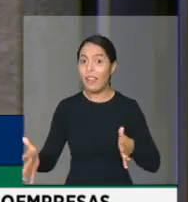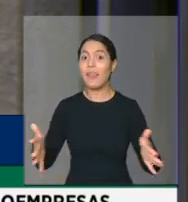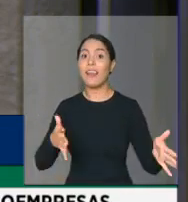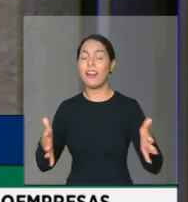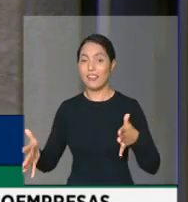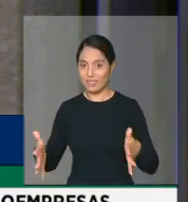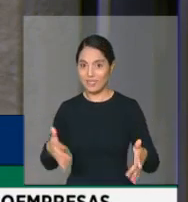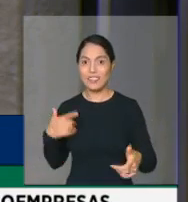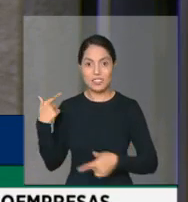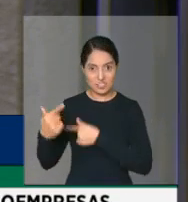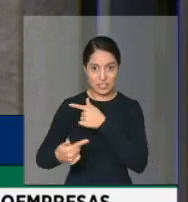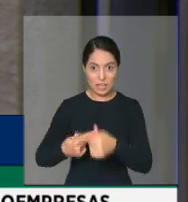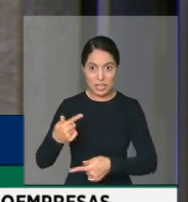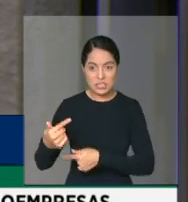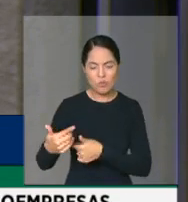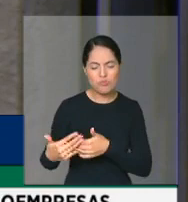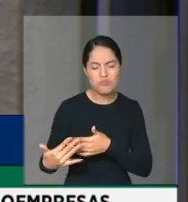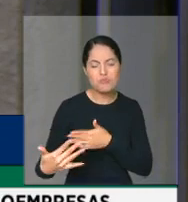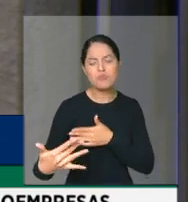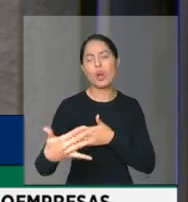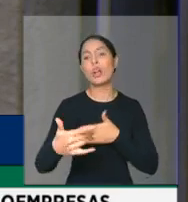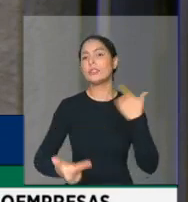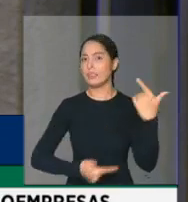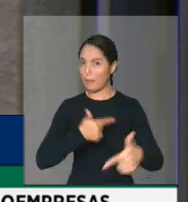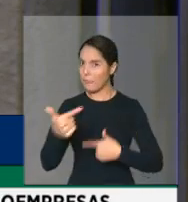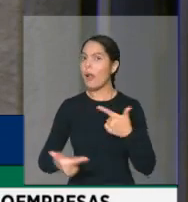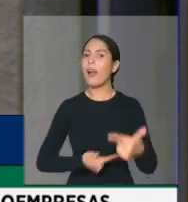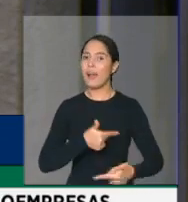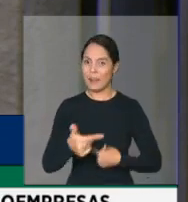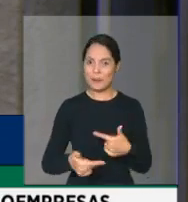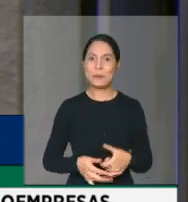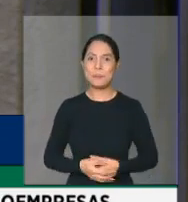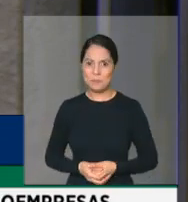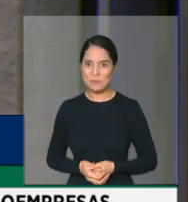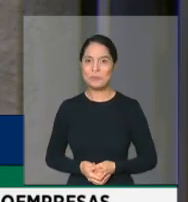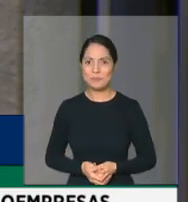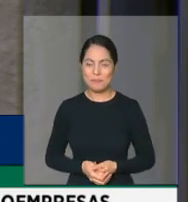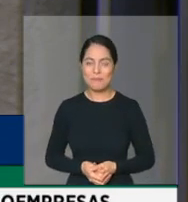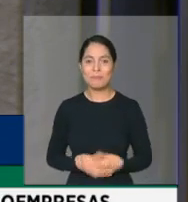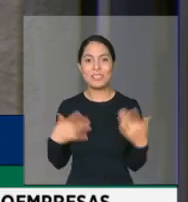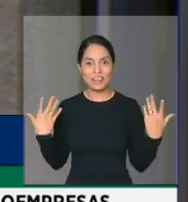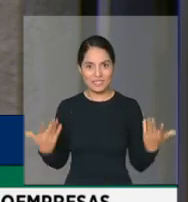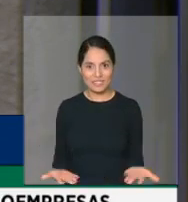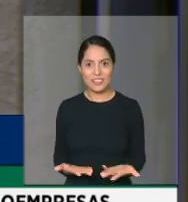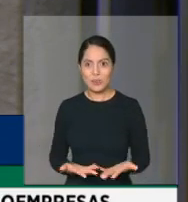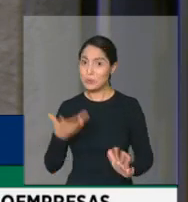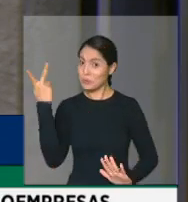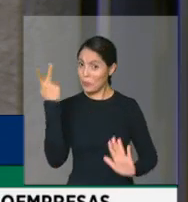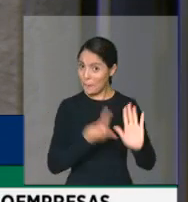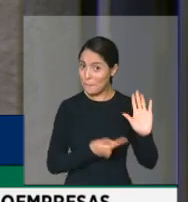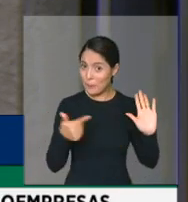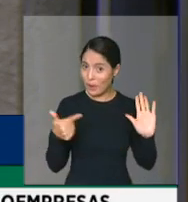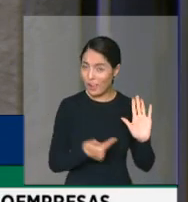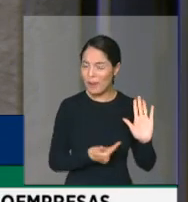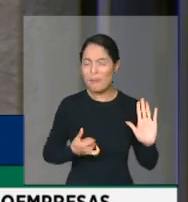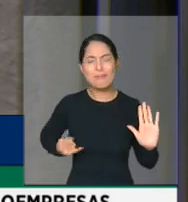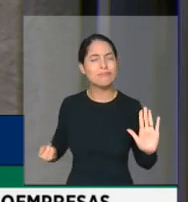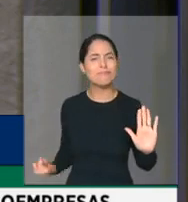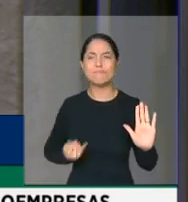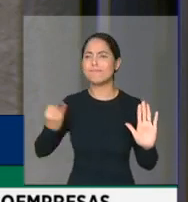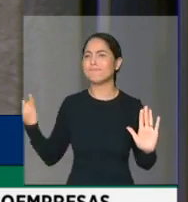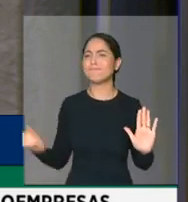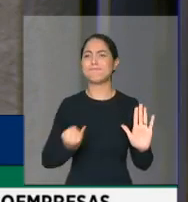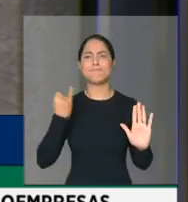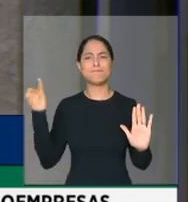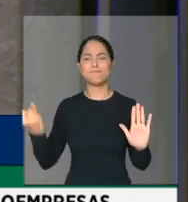e na arrecadação tributária, concluí pela permanência desta classe empresarial no programa, porque entendo fundamental para